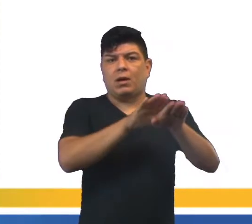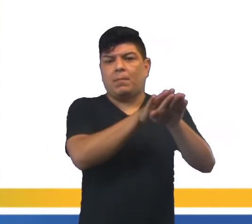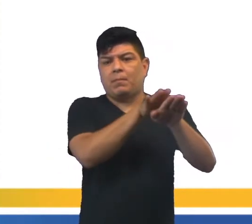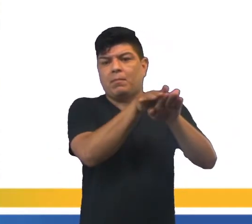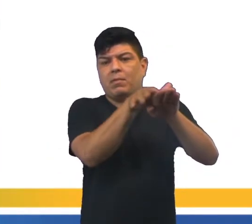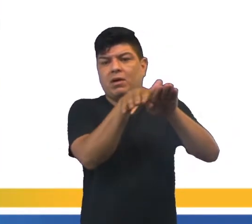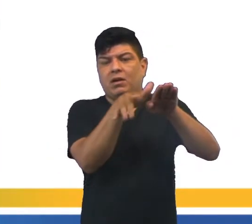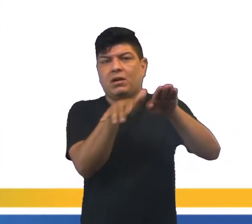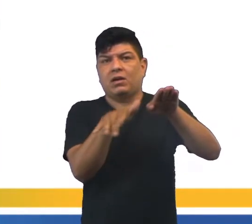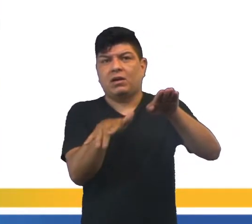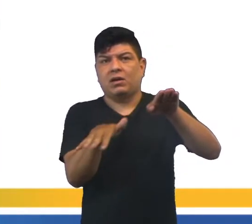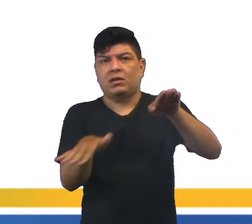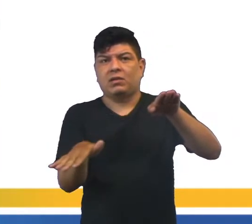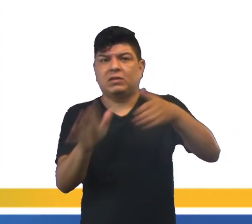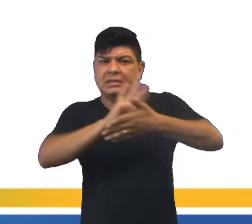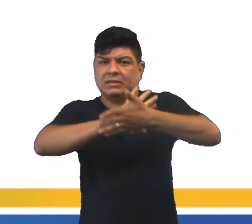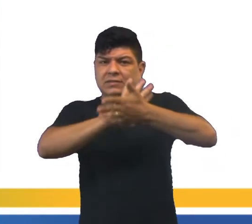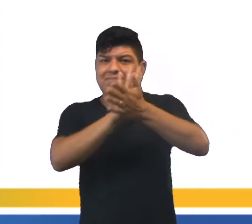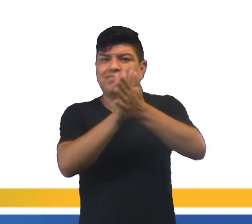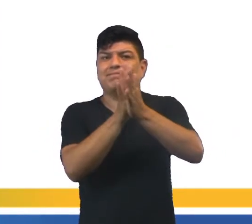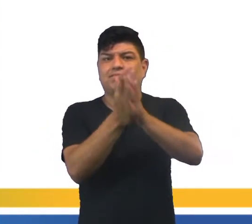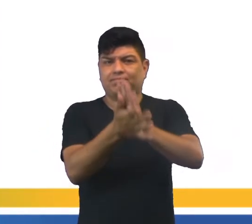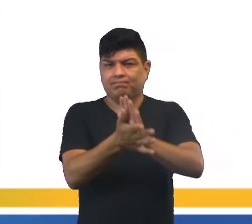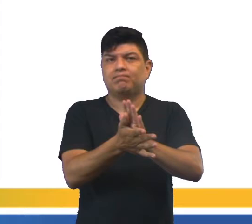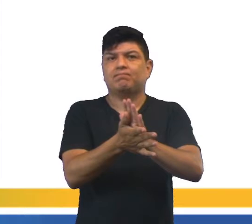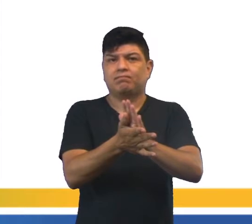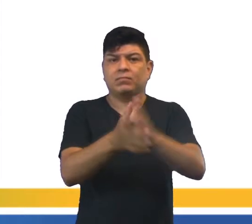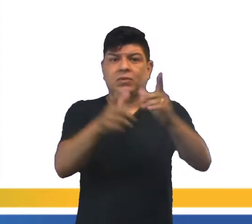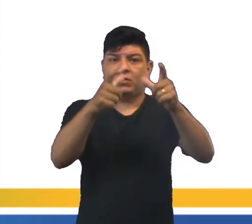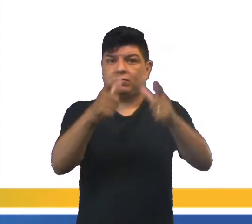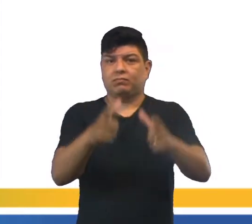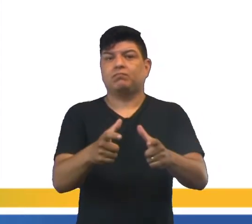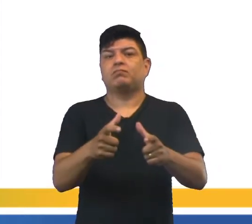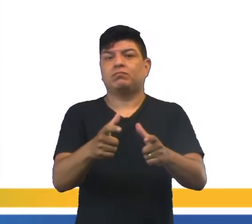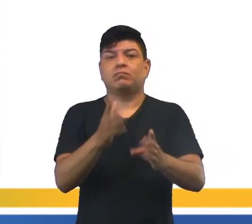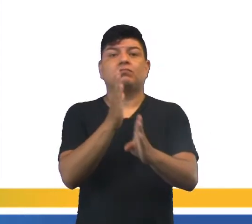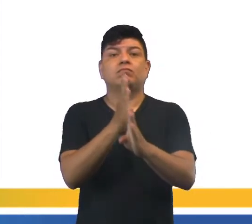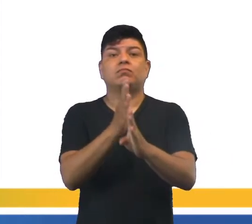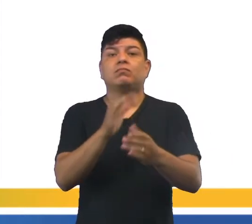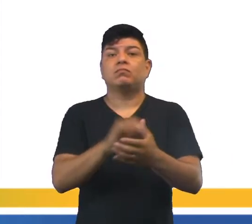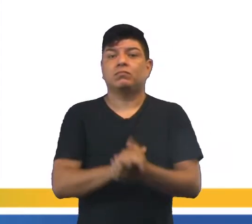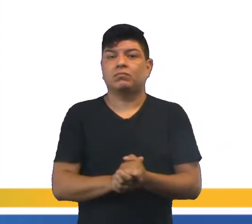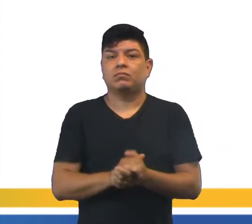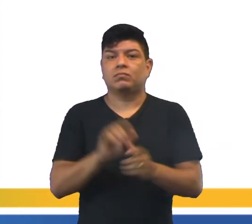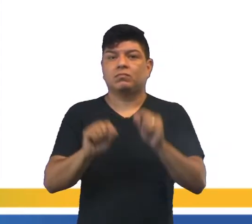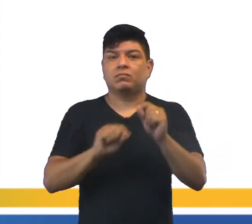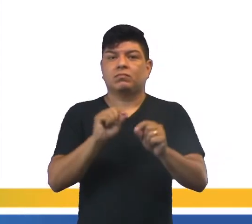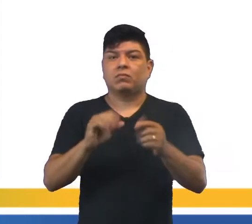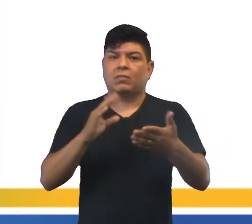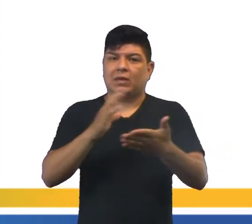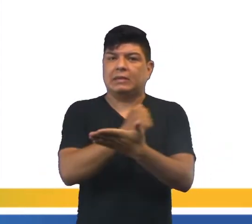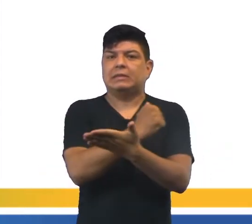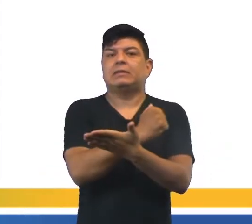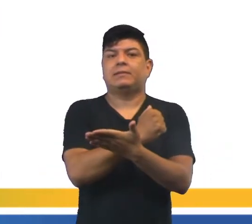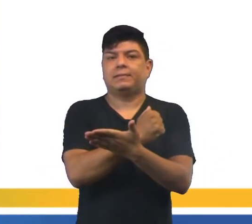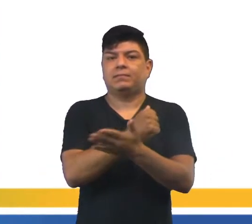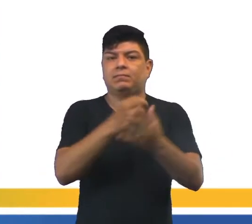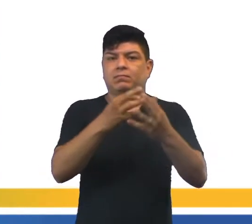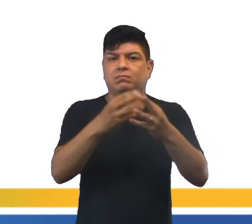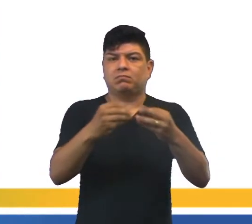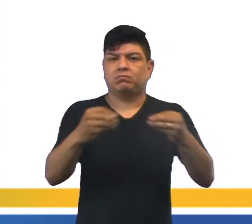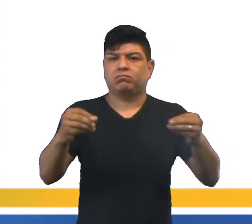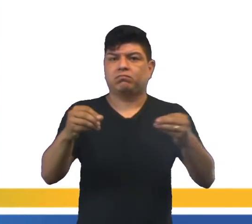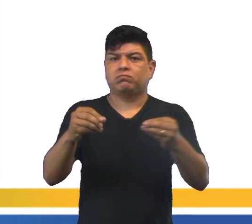minerais foram, né, e destruíram, na verdade, uma localidade por causa, né, da extração e desses resíduos que não foram